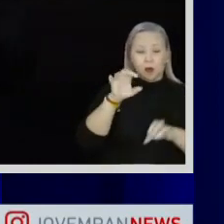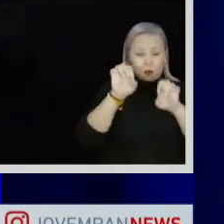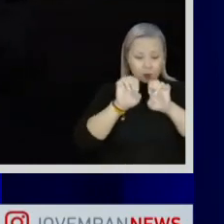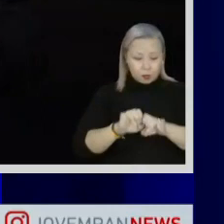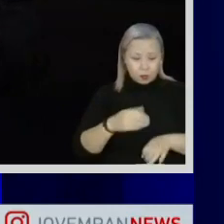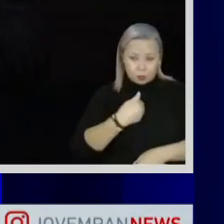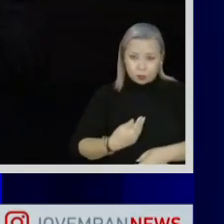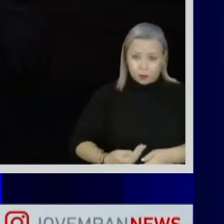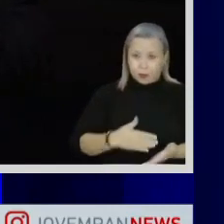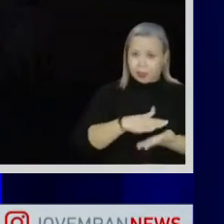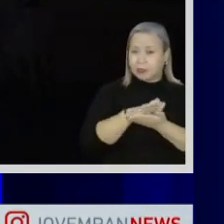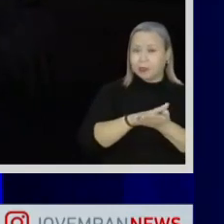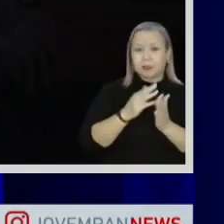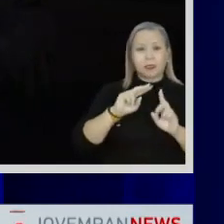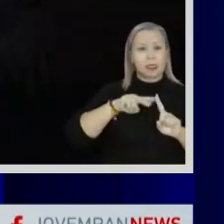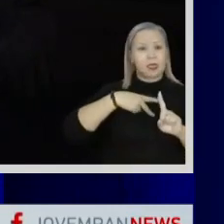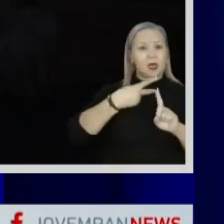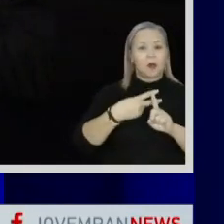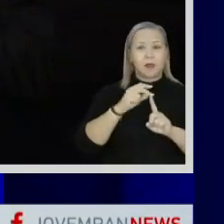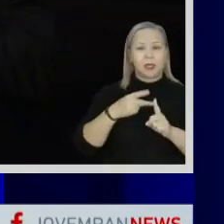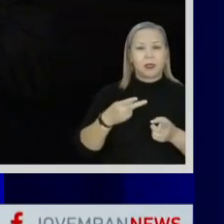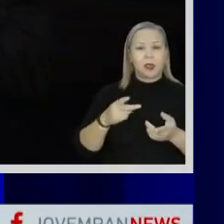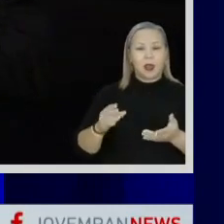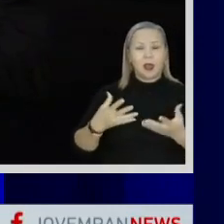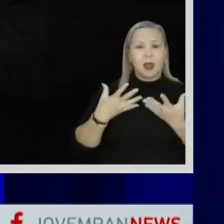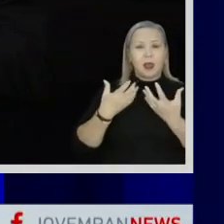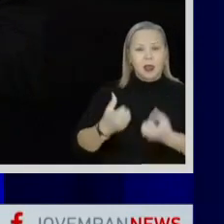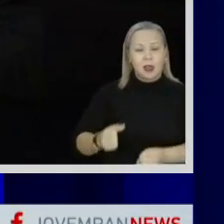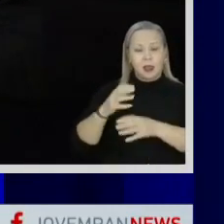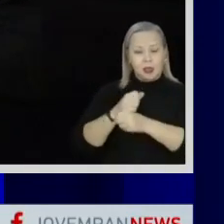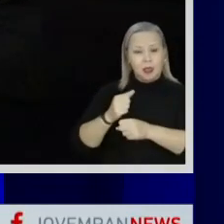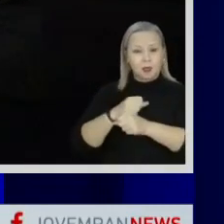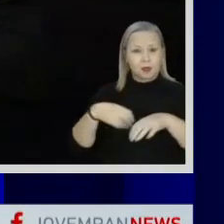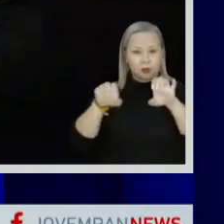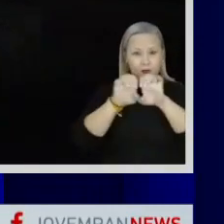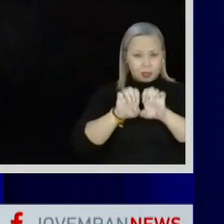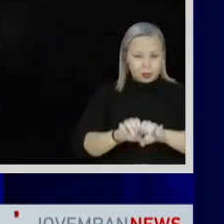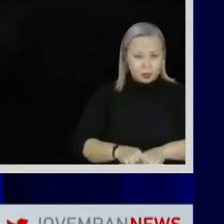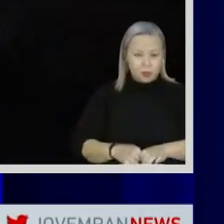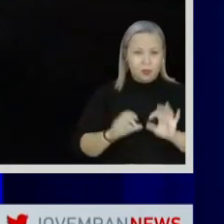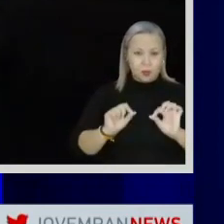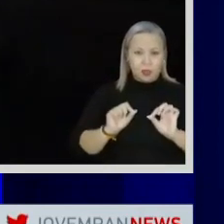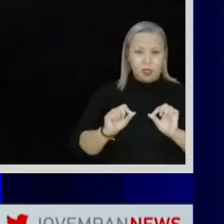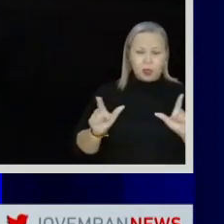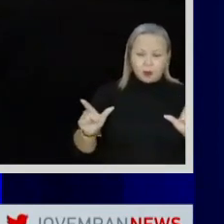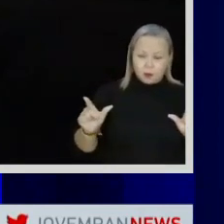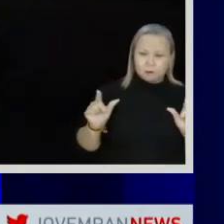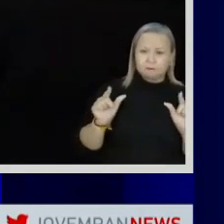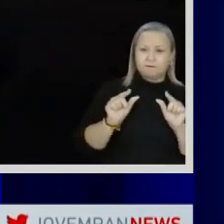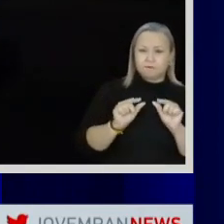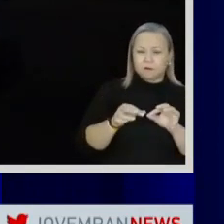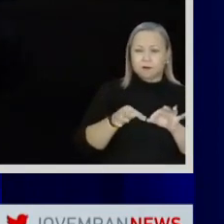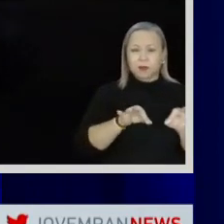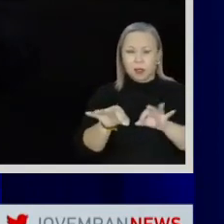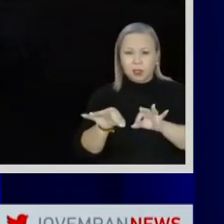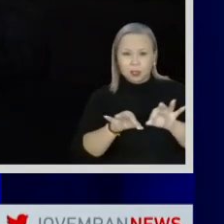a nomeação do Mercadante, seja para o BNDES ou para a Petrobras, implicaria na mudança da lei das estatais, que